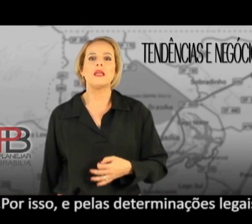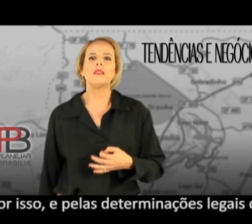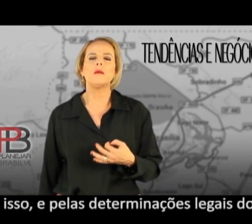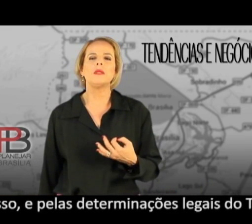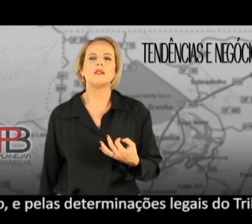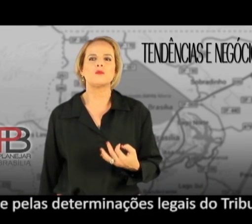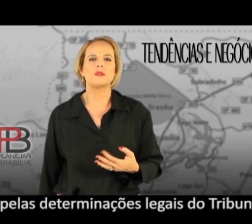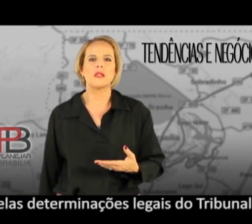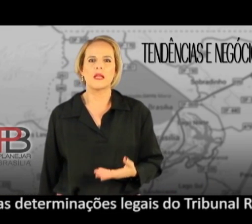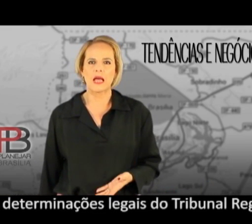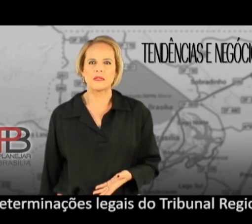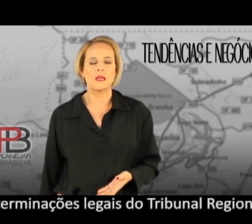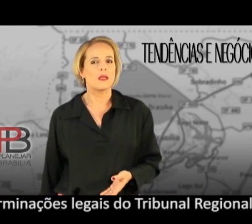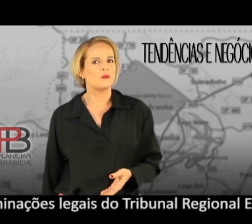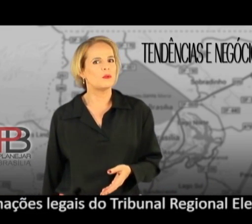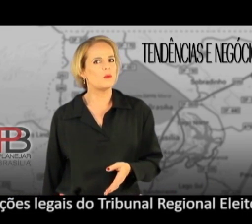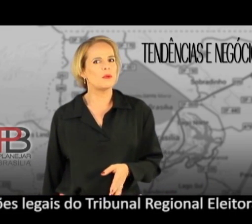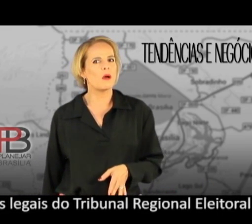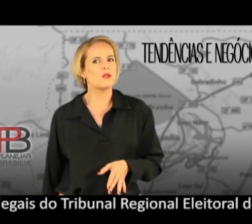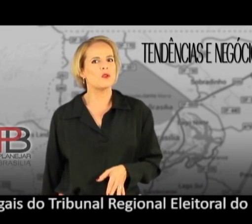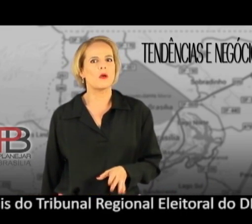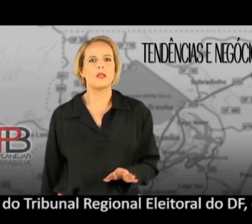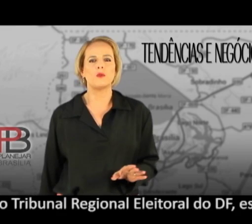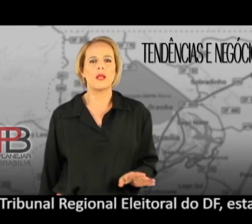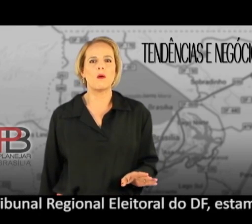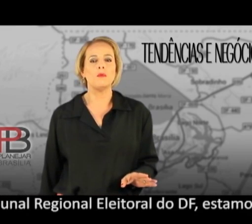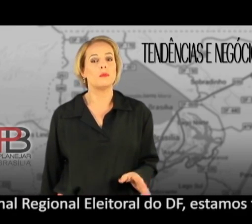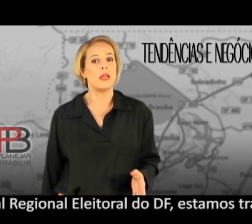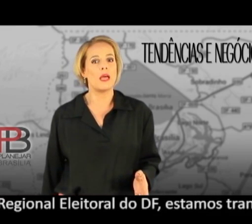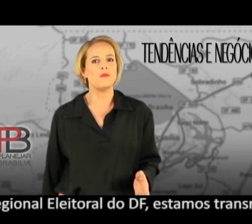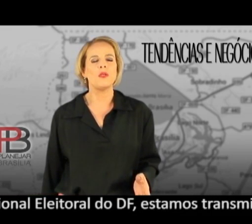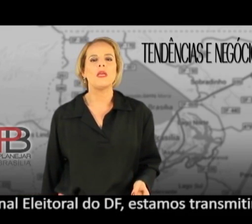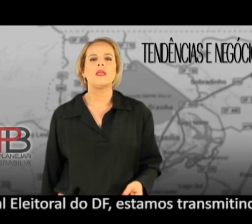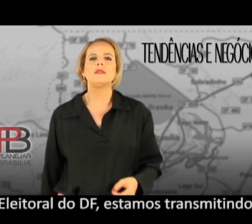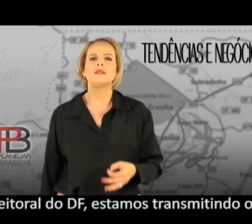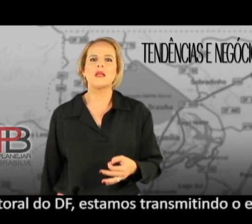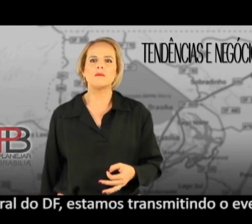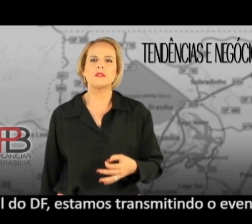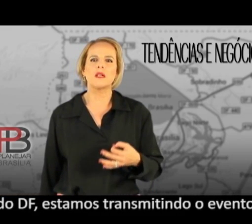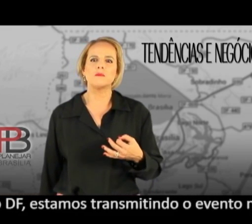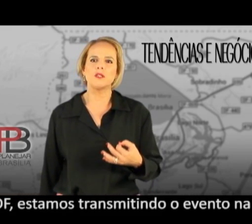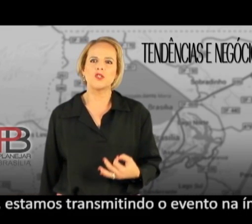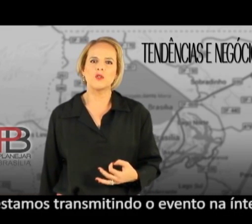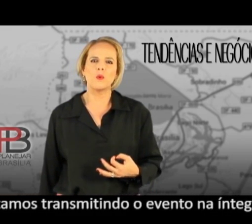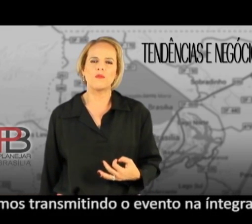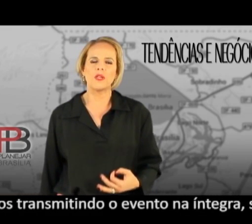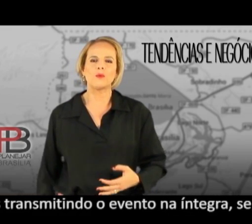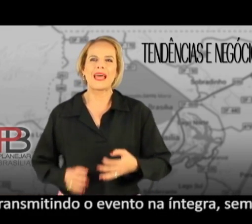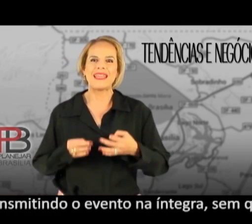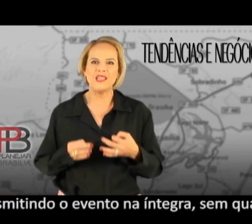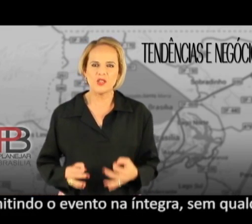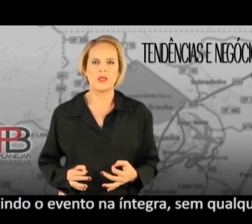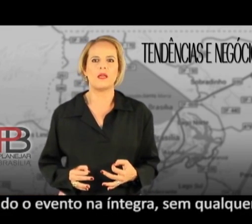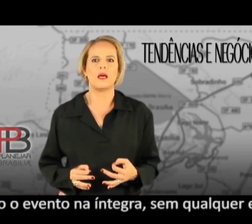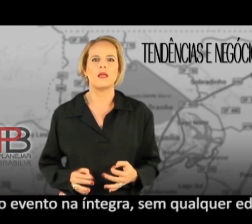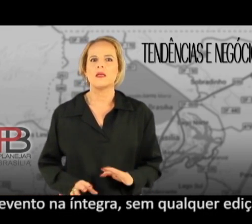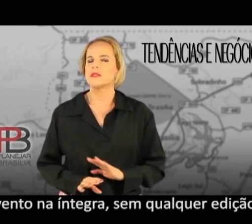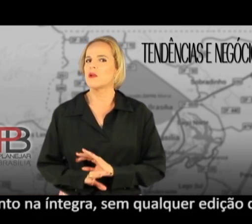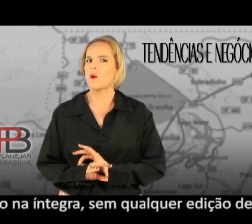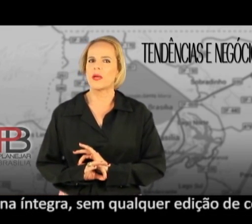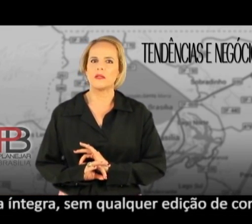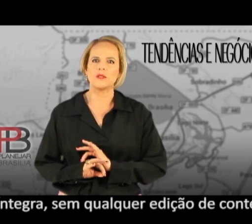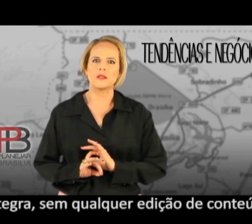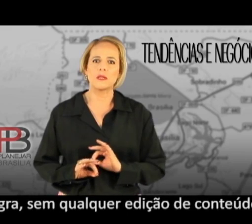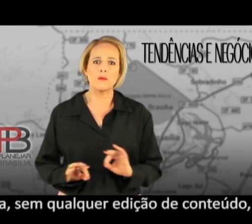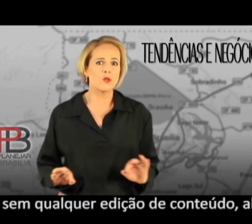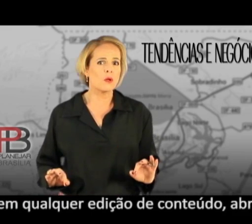e pelas determinações legais do Tribunal Regional Eleitoral, do DF, estamos transmitindo o evento na íntegra,